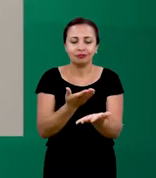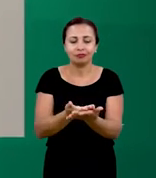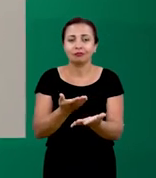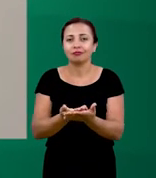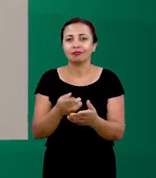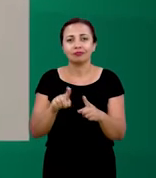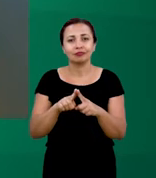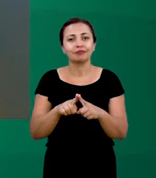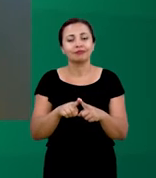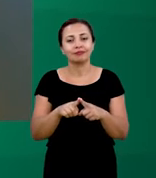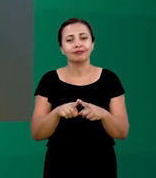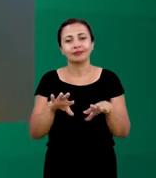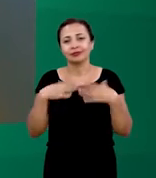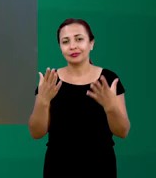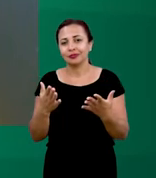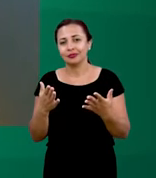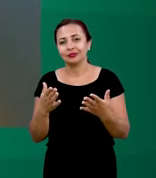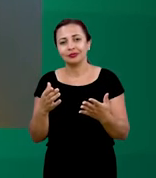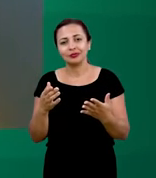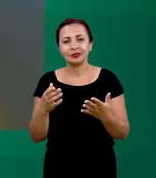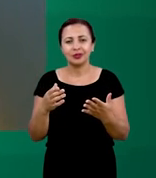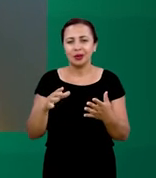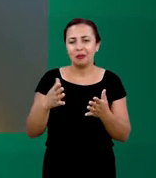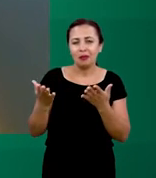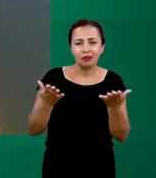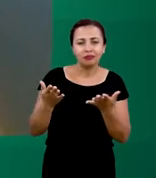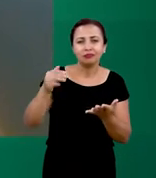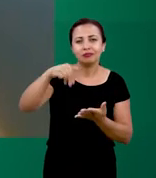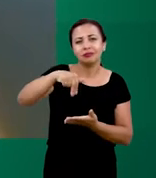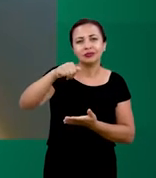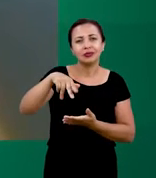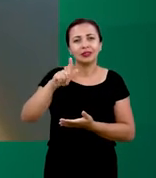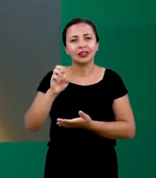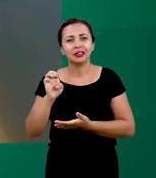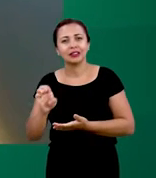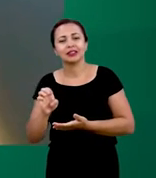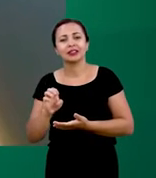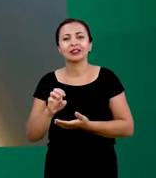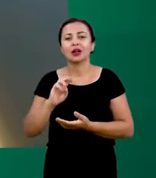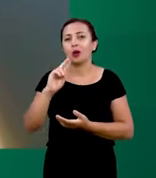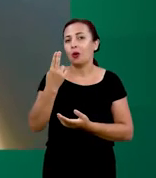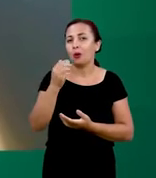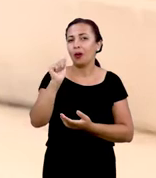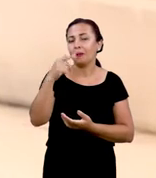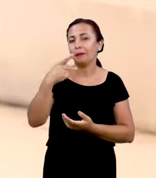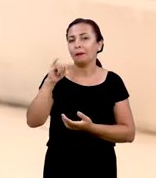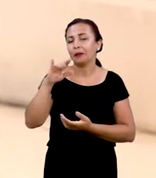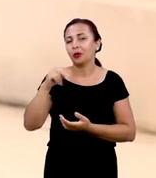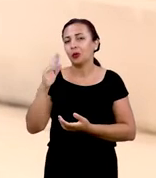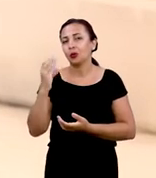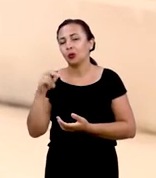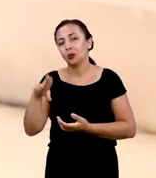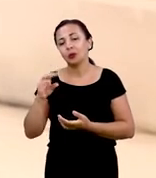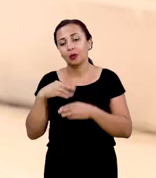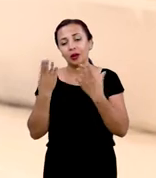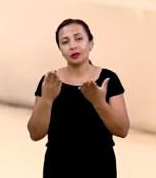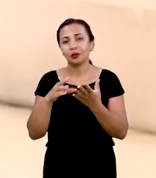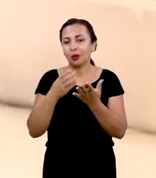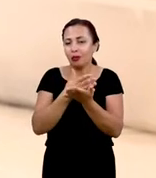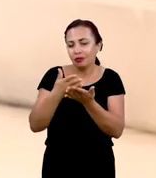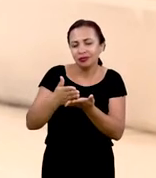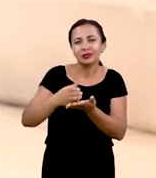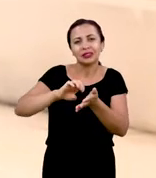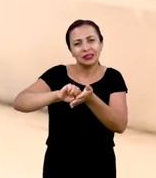estudada, porque esses ambientes, quando eles são os ambientes tanto de manguezais quanto de apicum, quando eles começam a ser